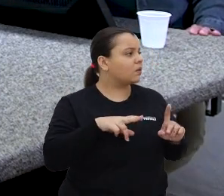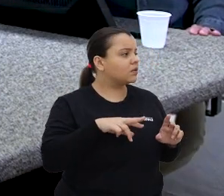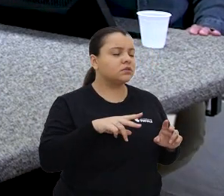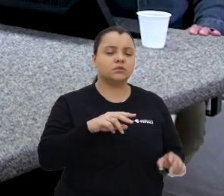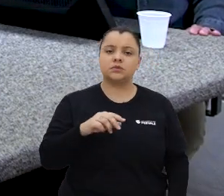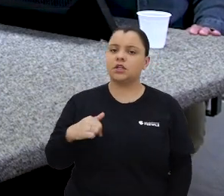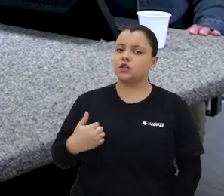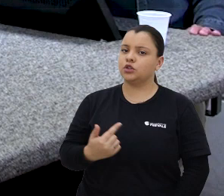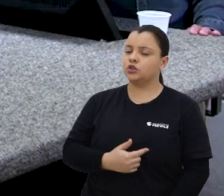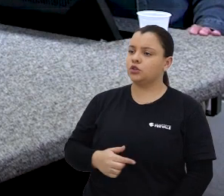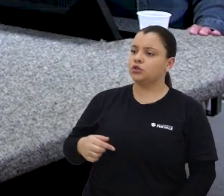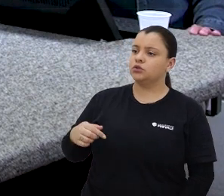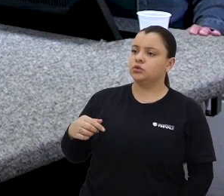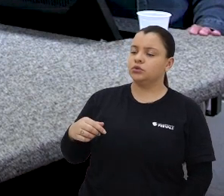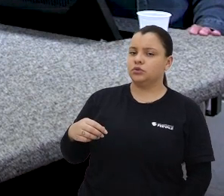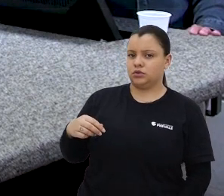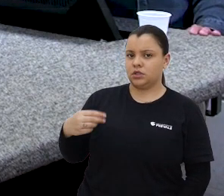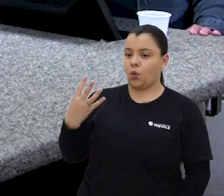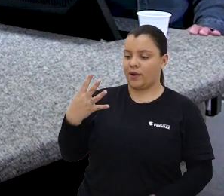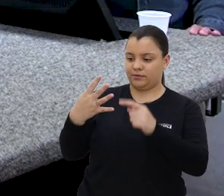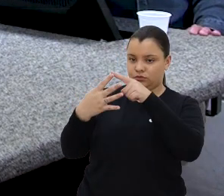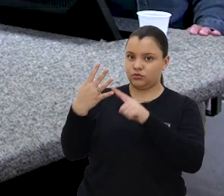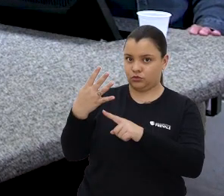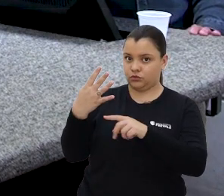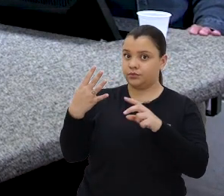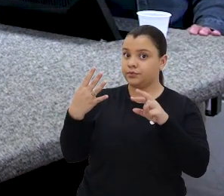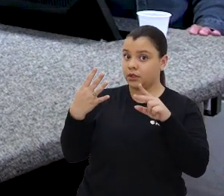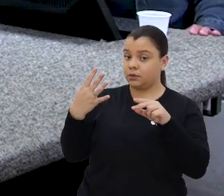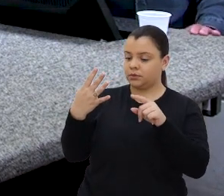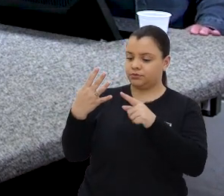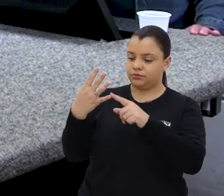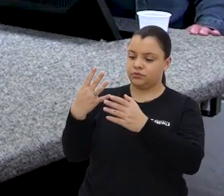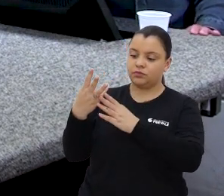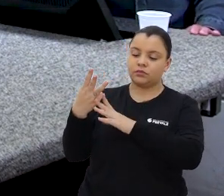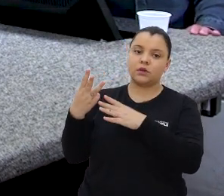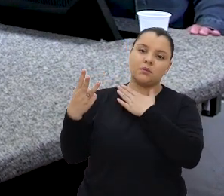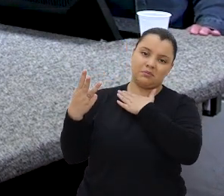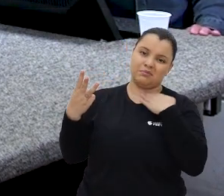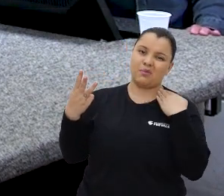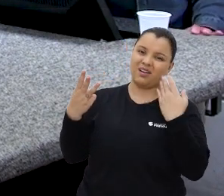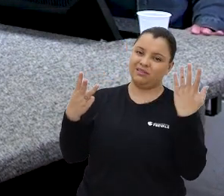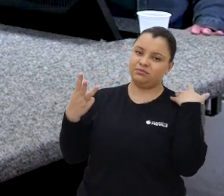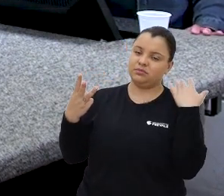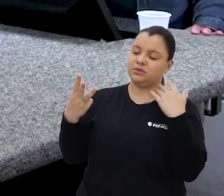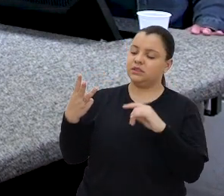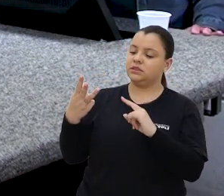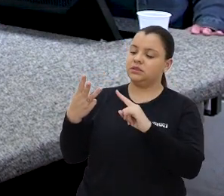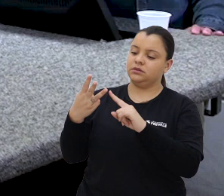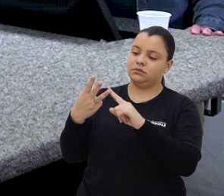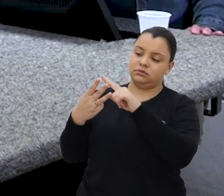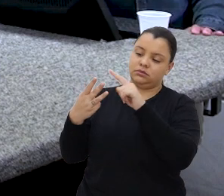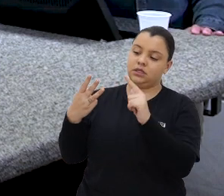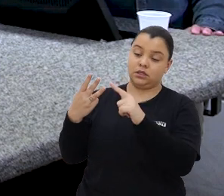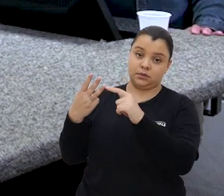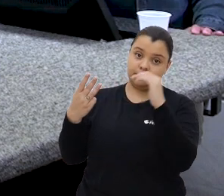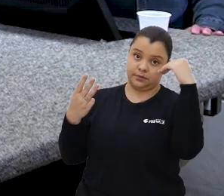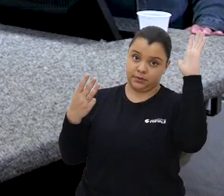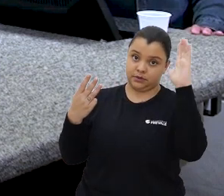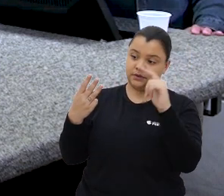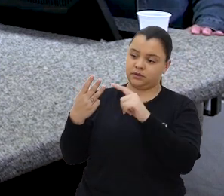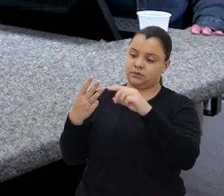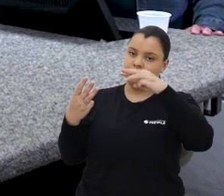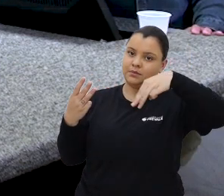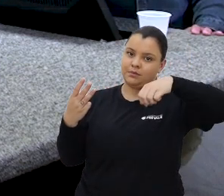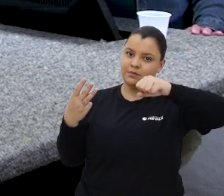Nós somos 4 irmãos, né? Eu perdi uma irmã um tempo atrás, então eu tenho um irmão mais velho, que